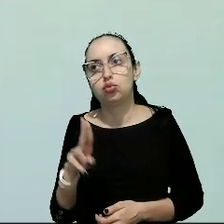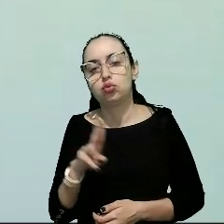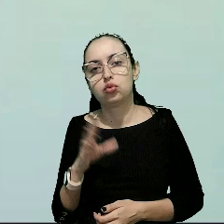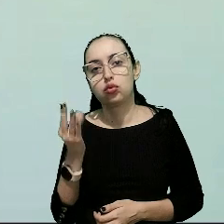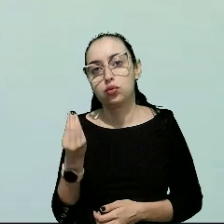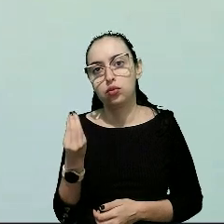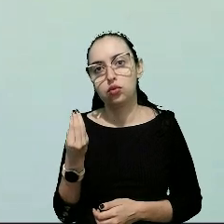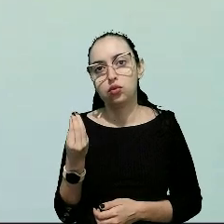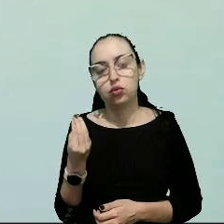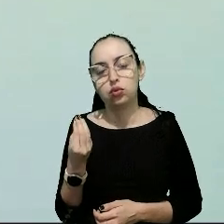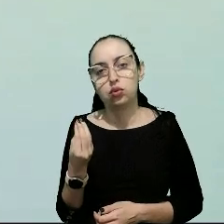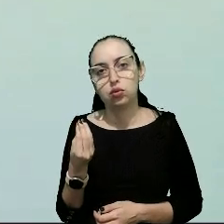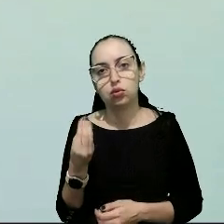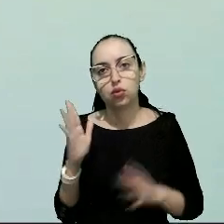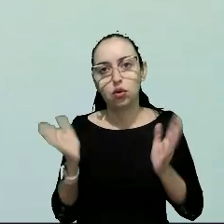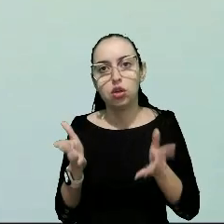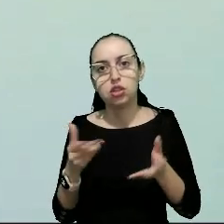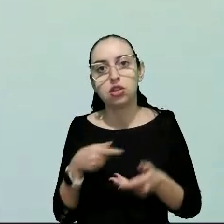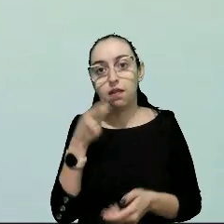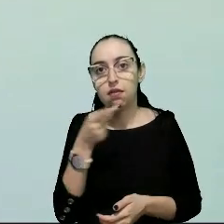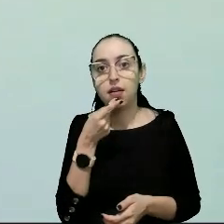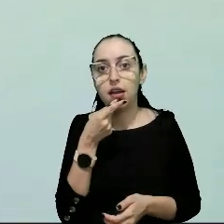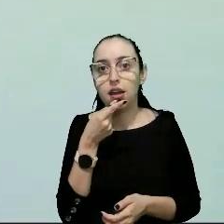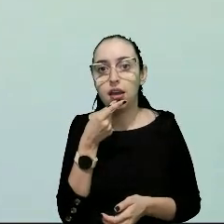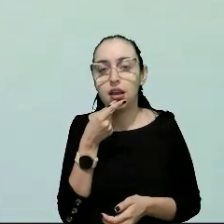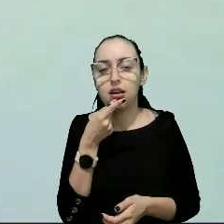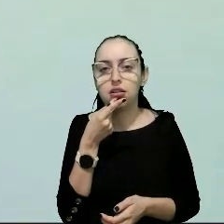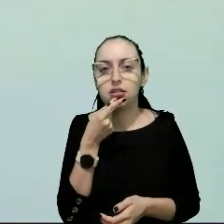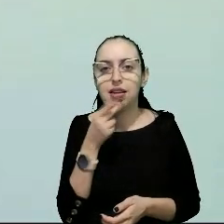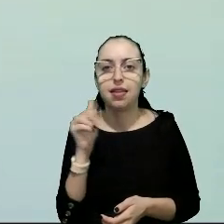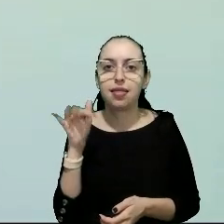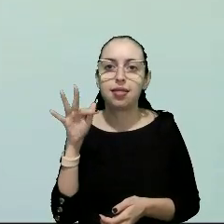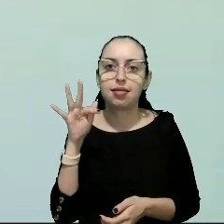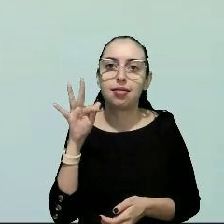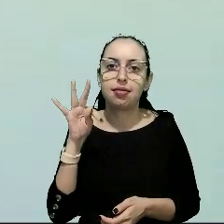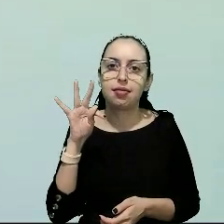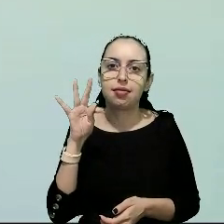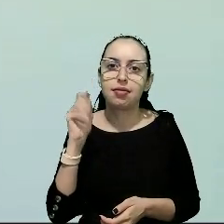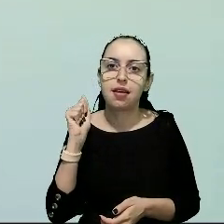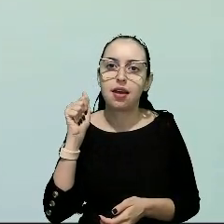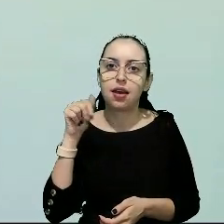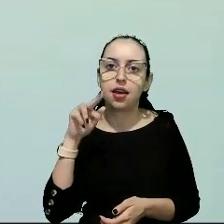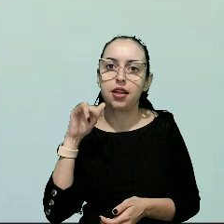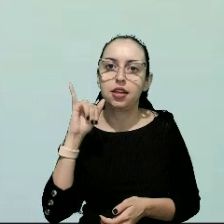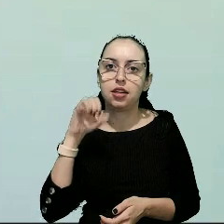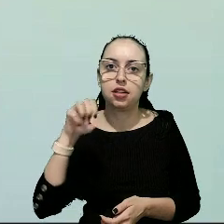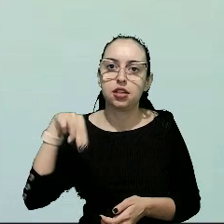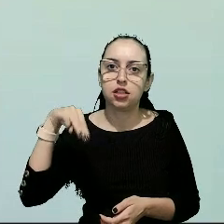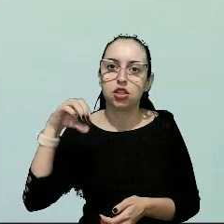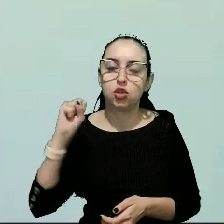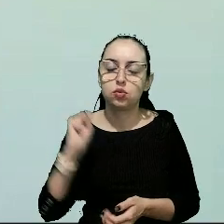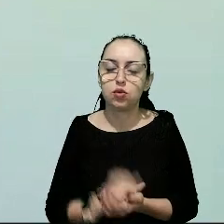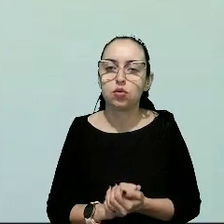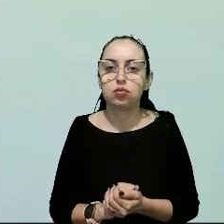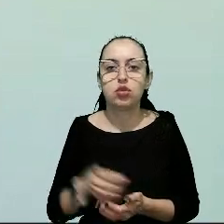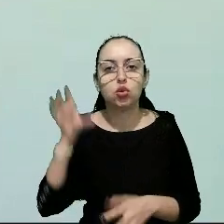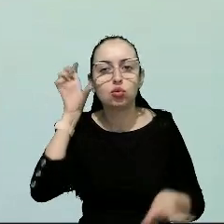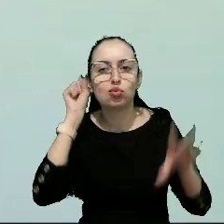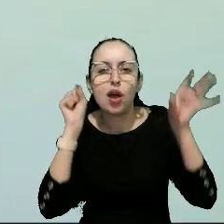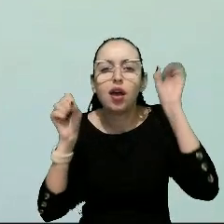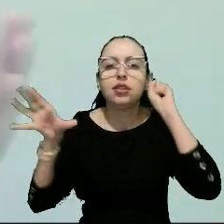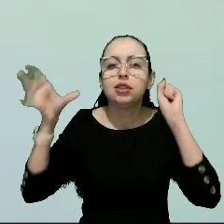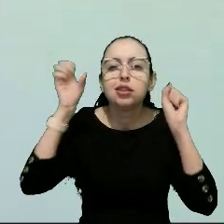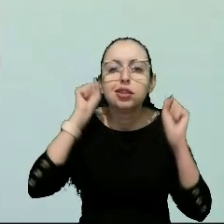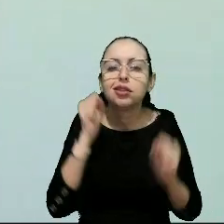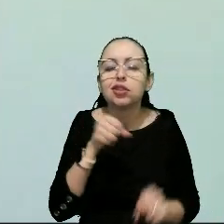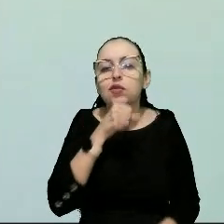eu uso muito, né? Hoje se fala muito de etarismo, mas como eu tenho escutado